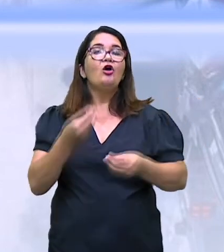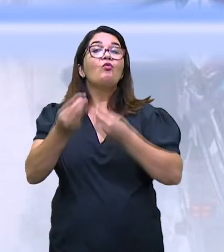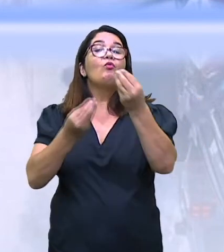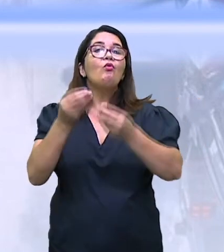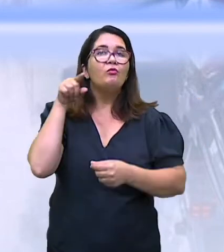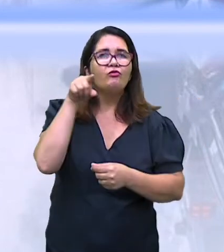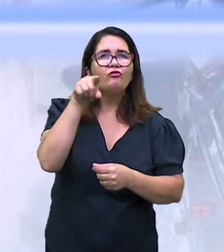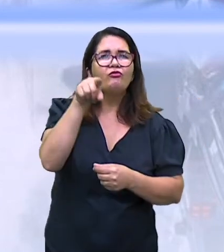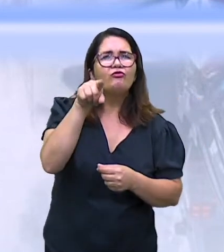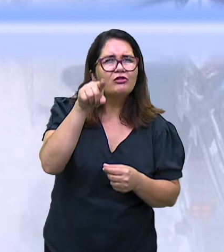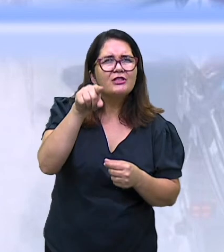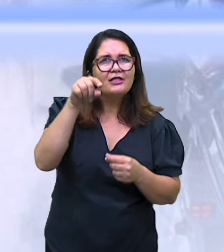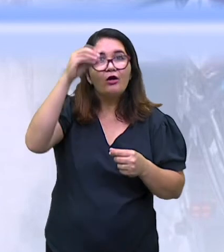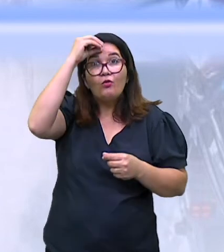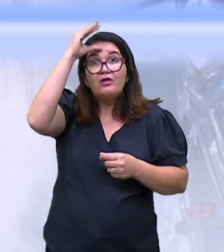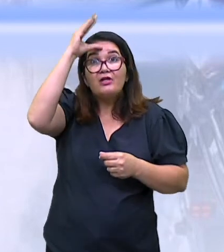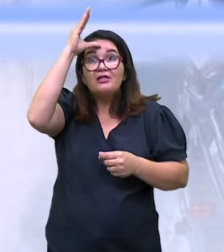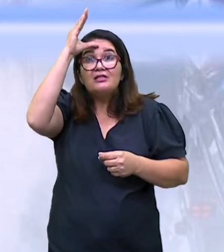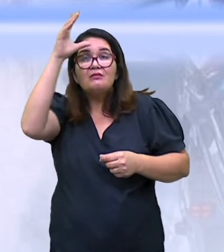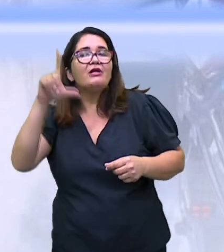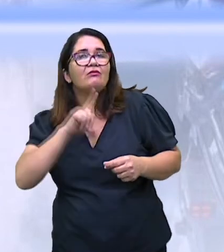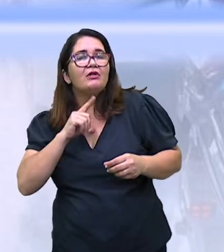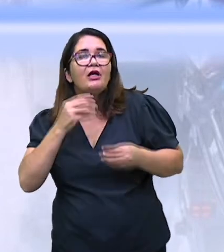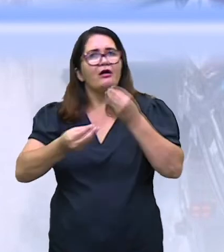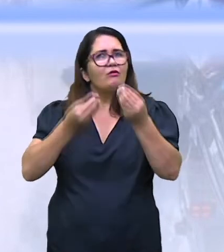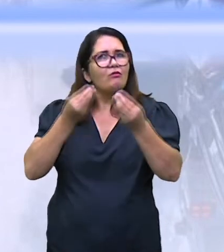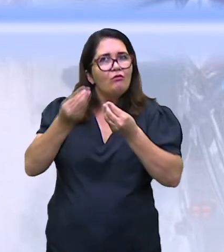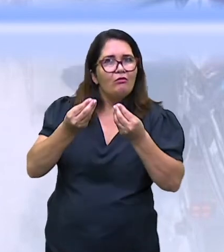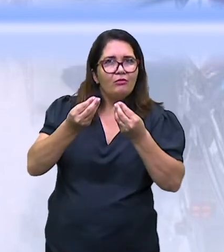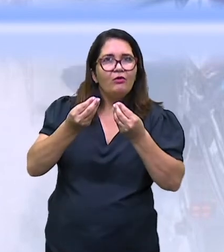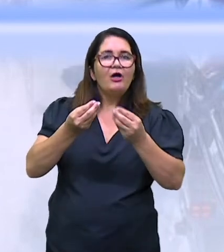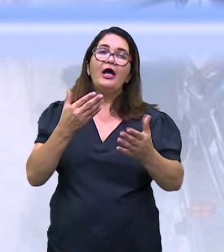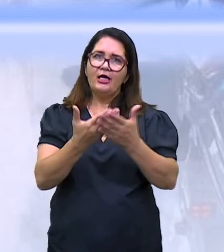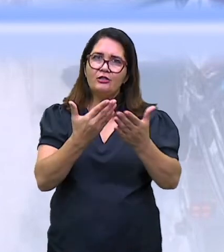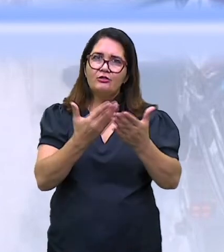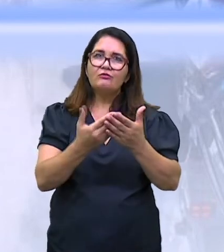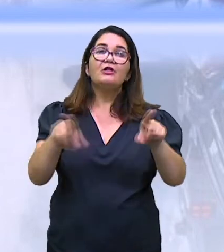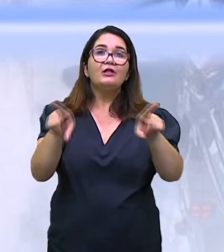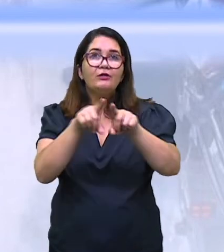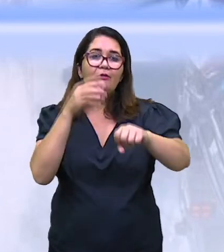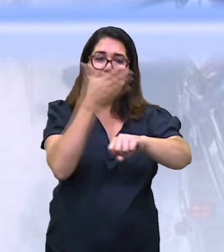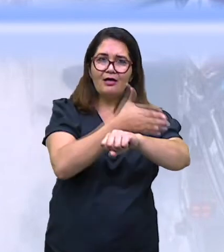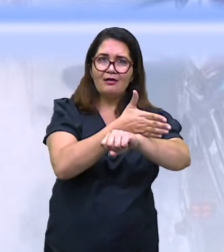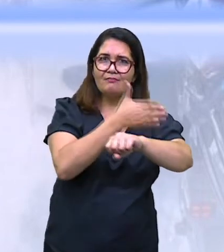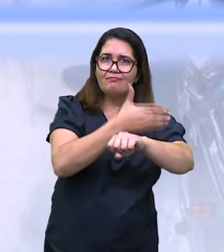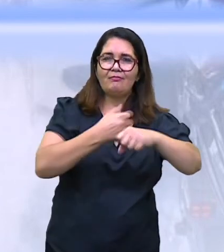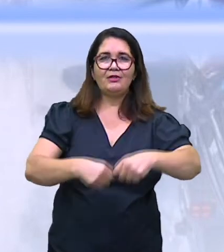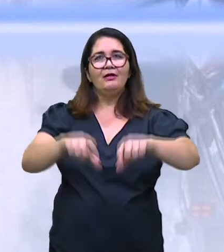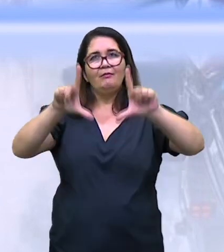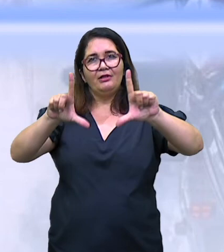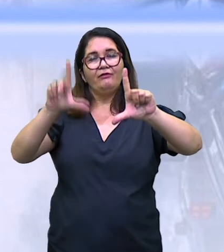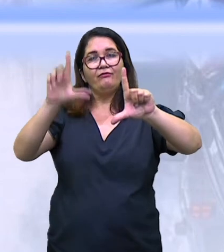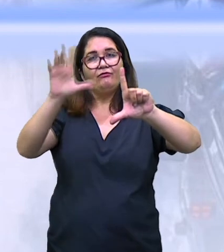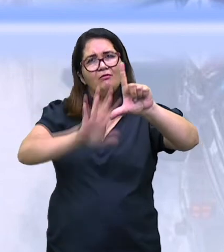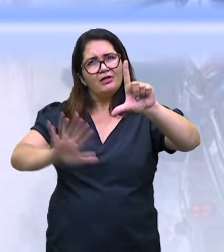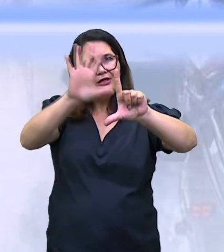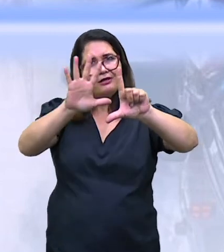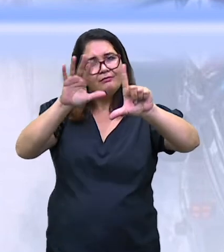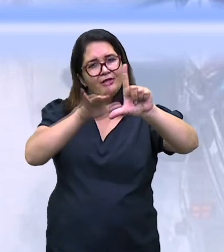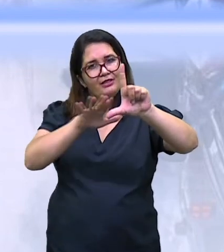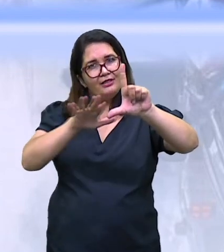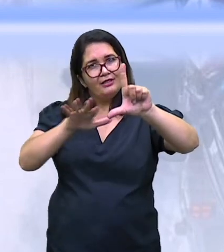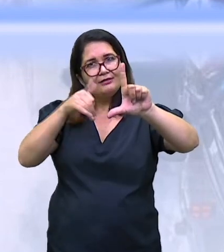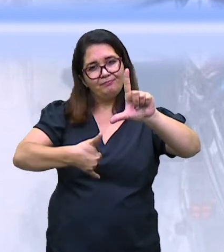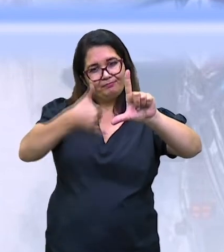vai acessar as nossas plataformas SMED GV, apontando sua câmera de celular para a imagem que aparece no canto